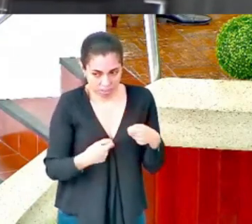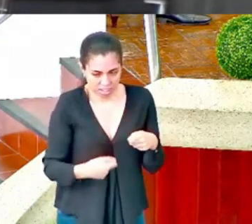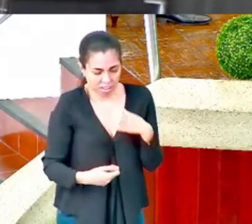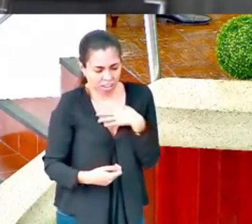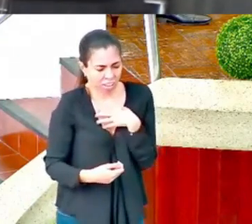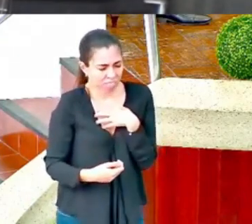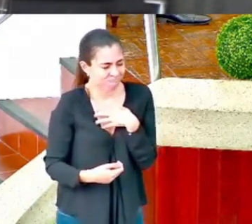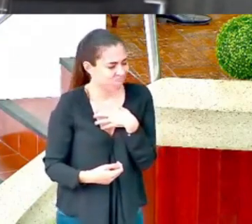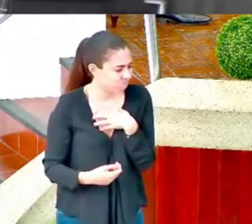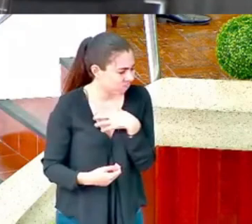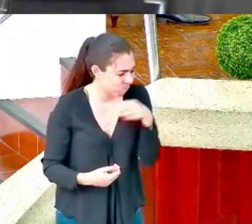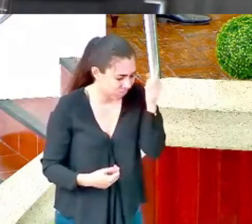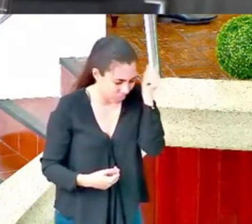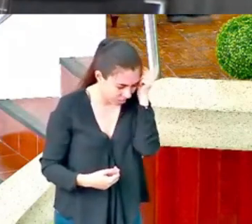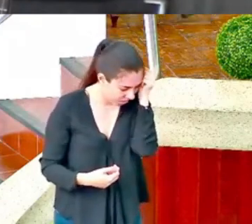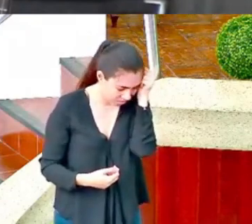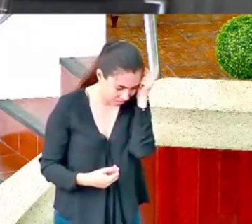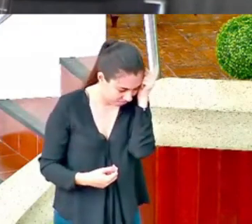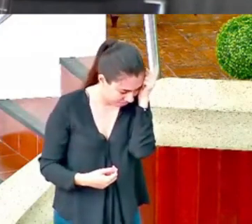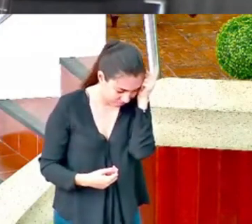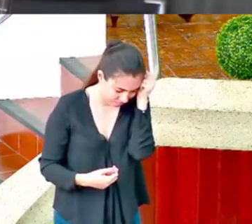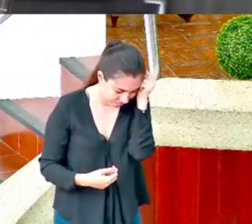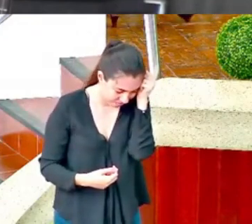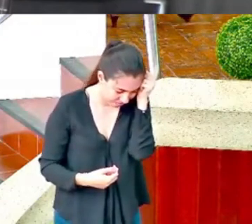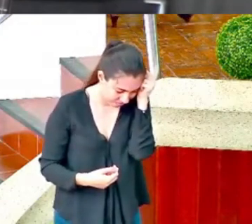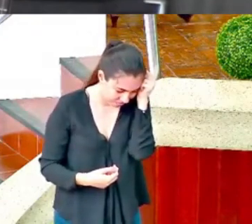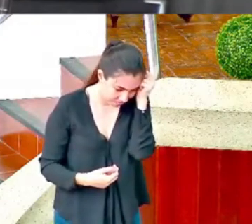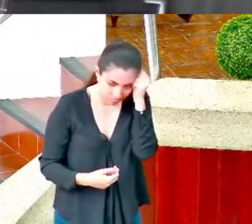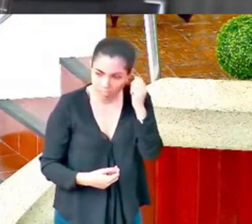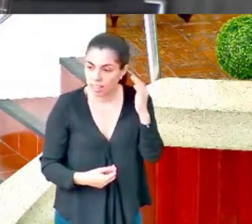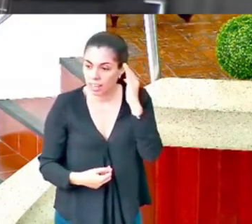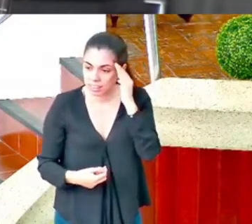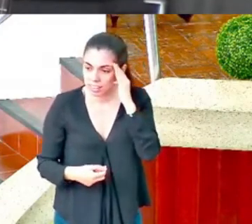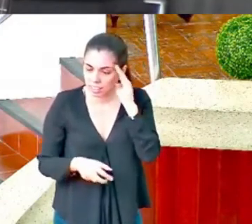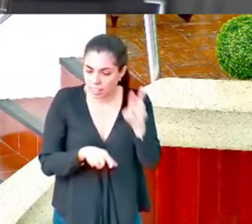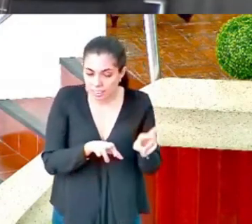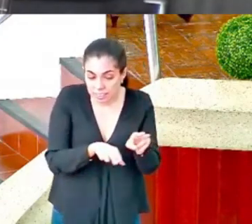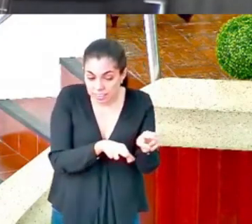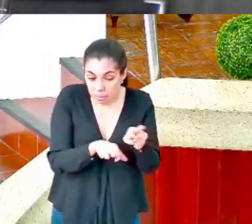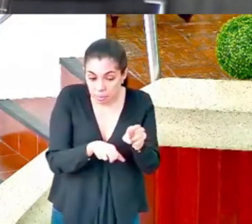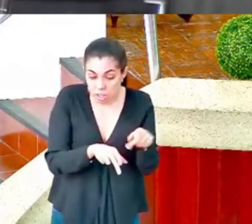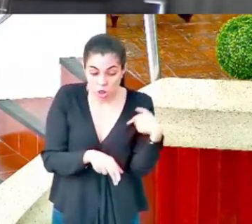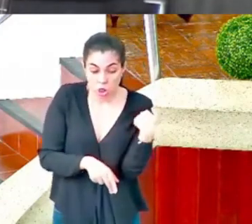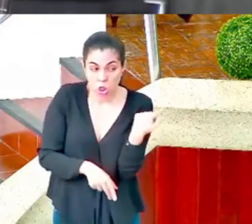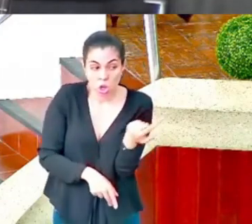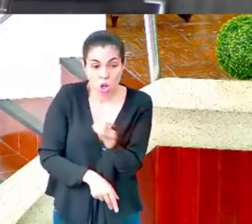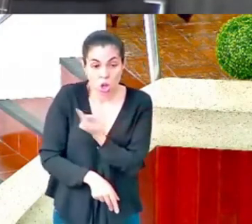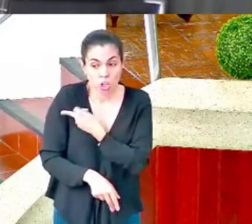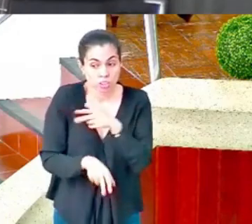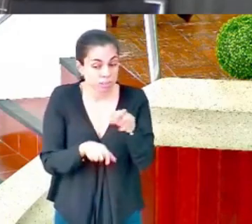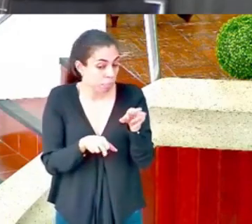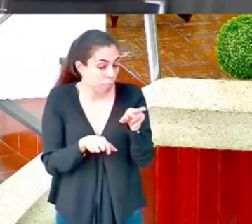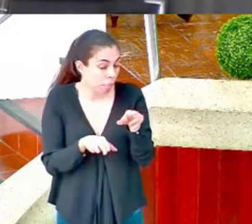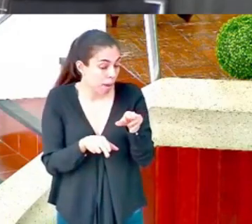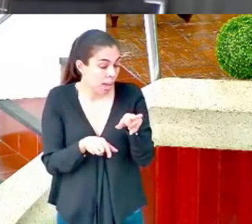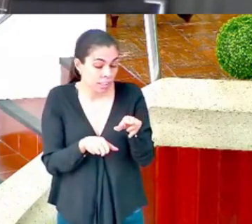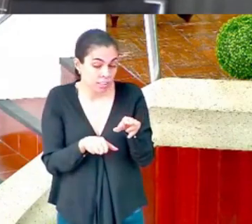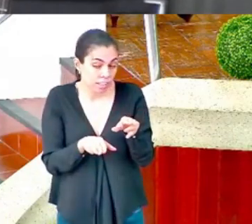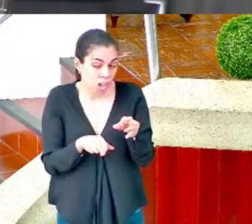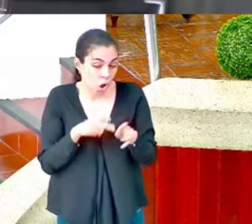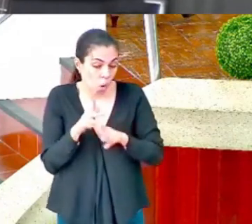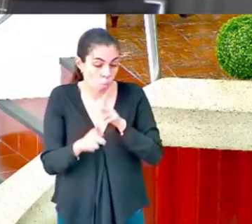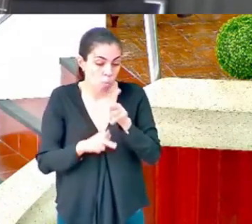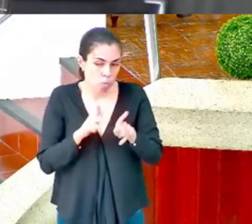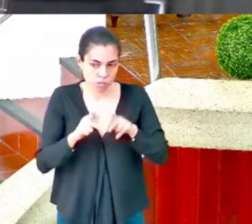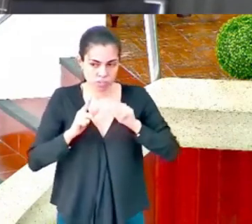Se nós somos difíceis no trato com Deus, não buscamos a Deus, não lemos a sua palavra, não temos tempo de oração, e essa palavra não